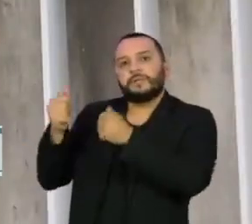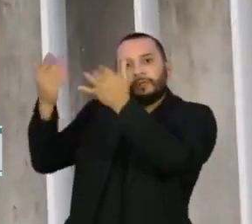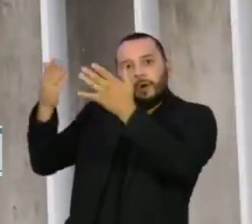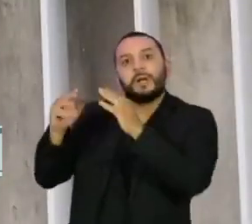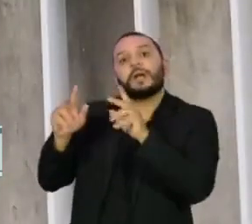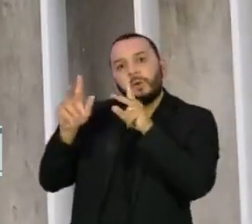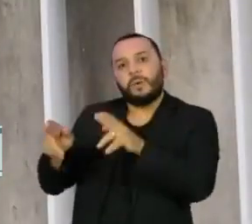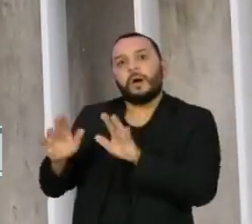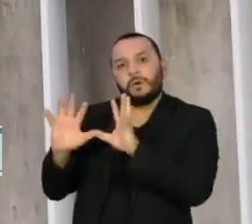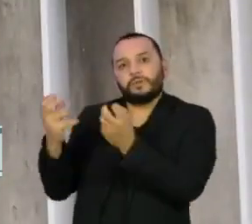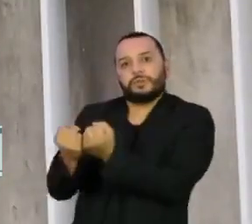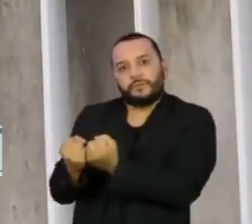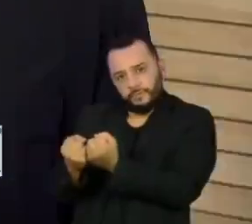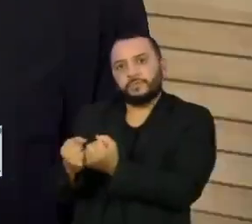Mundial da Saúde por exemplo